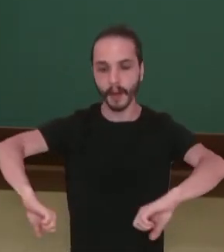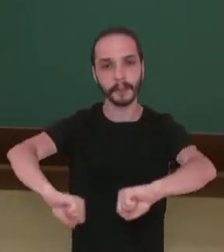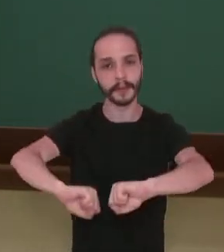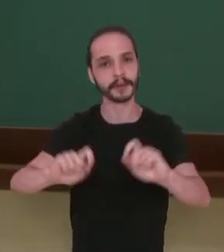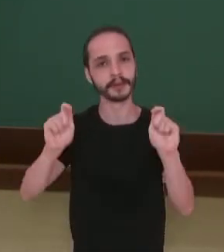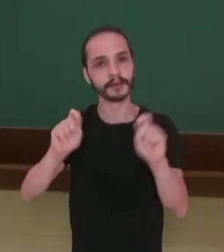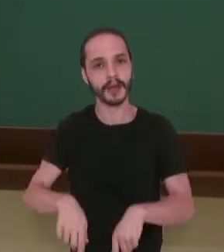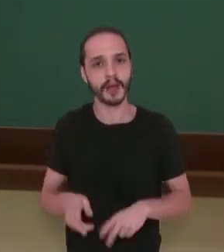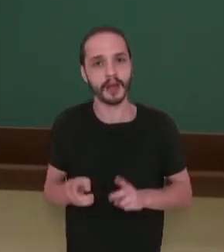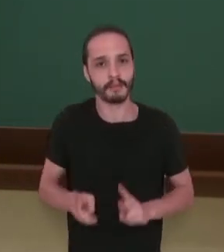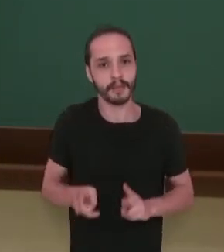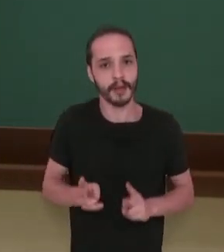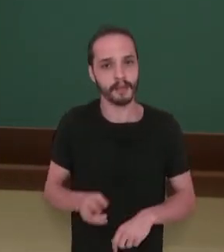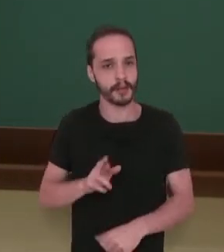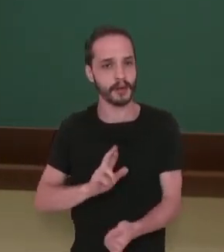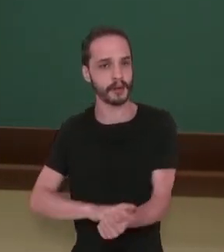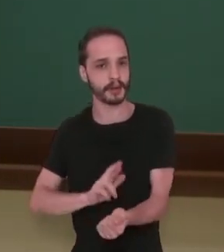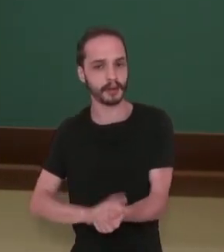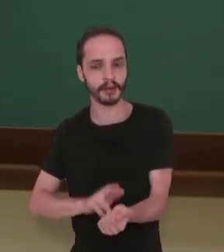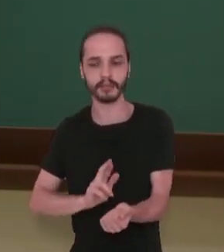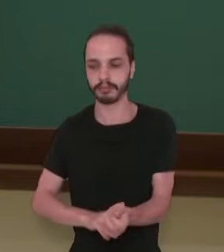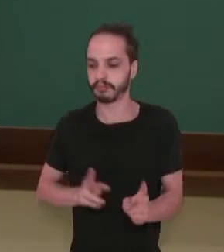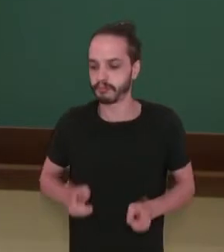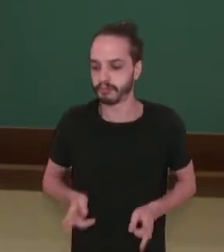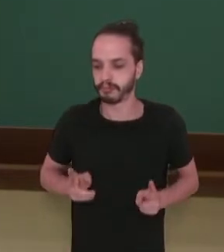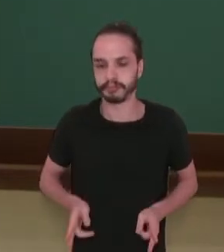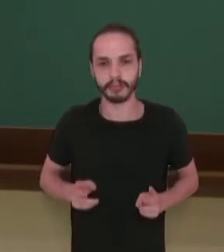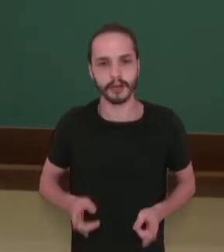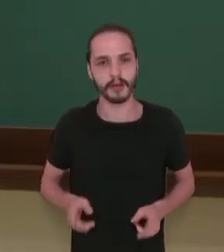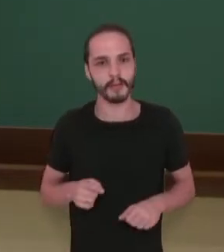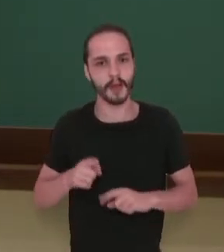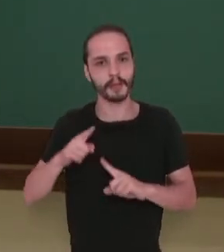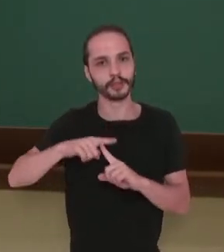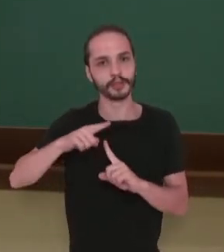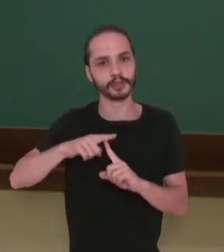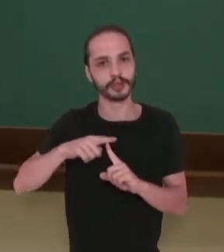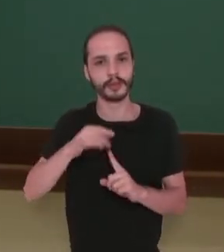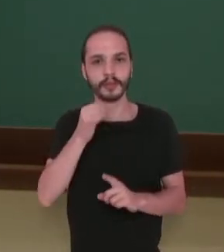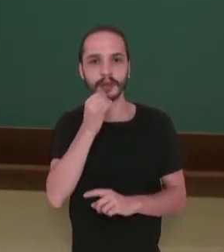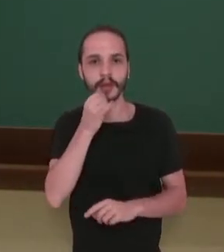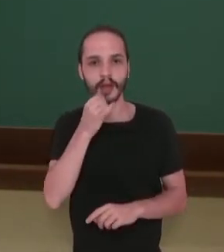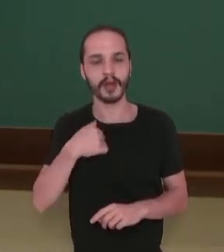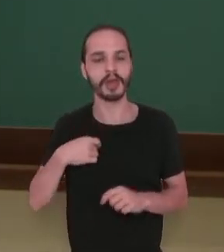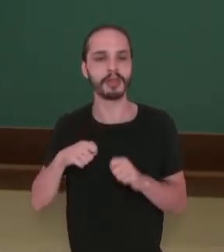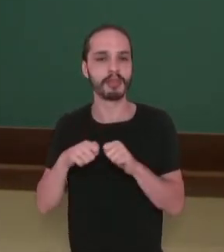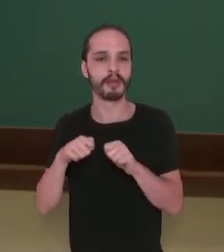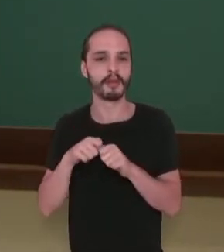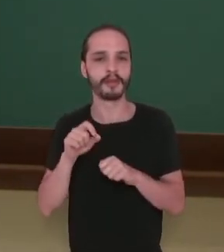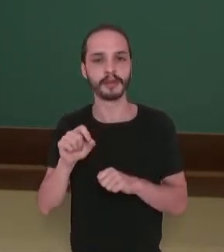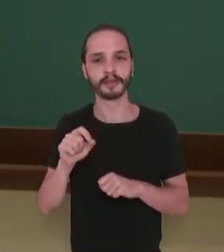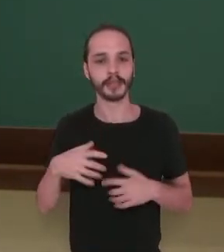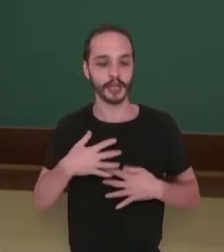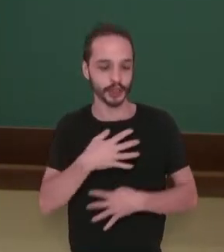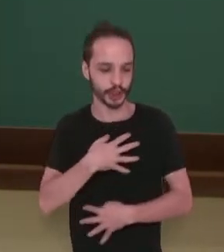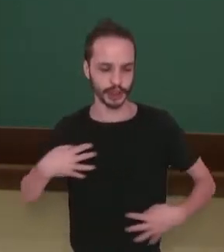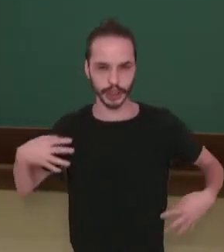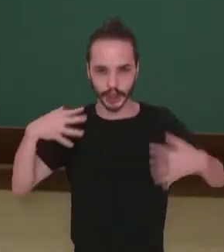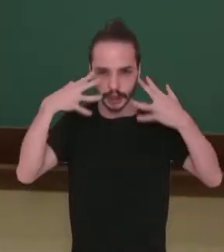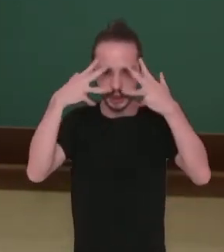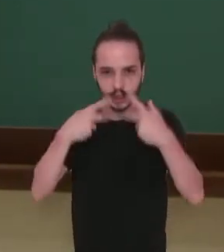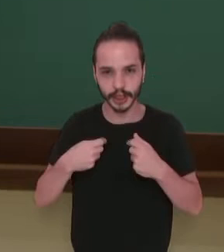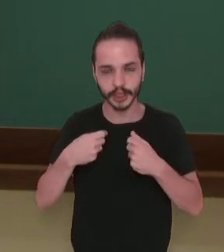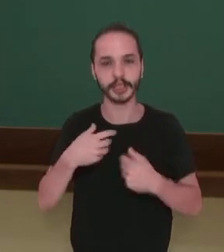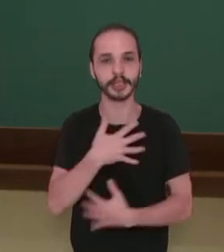mesmo ritmo, seguisse o mesmo estilo. Digamos lá que eu tô lá fazendo lá o tigre. Né?